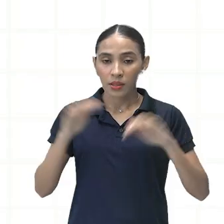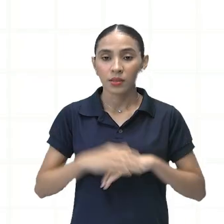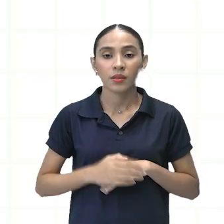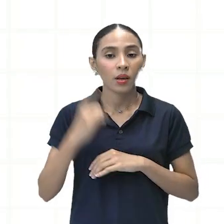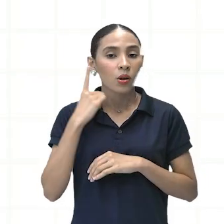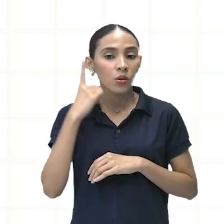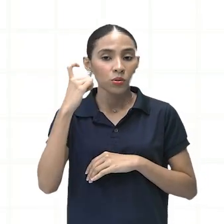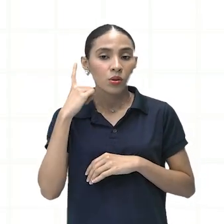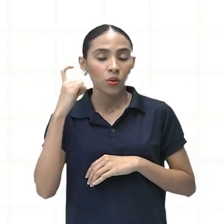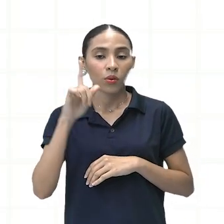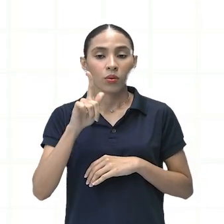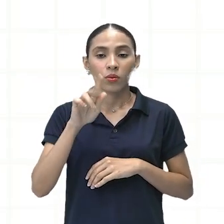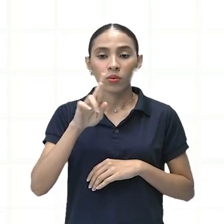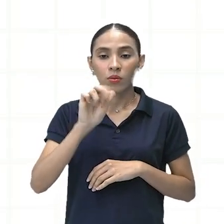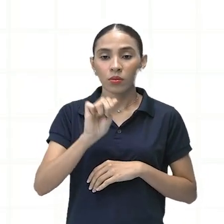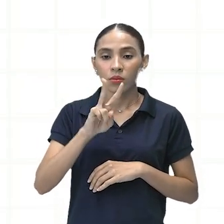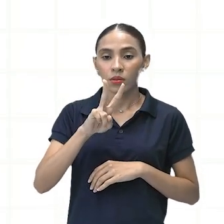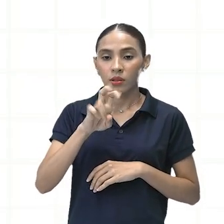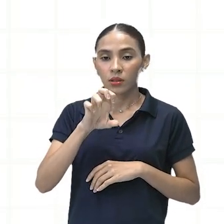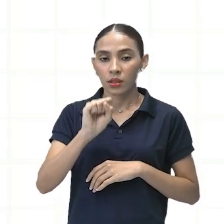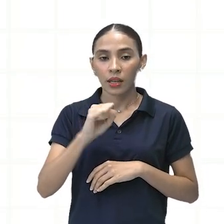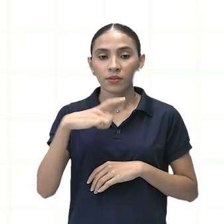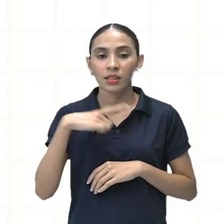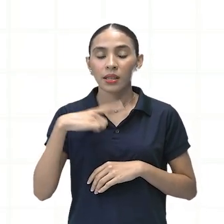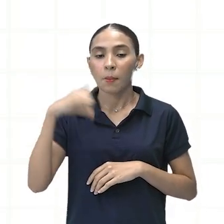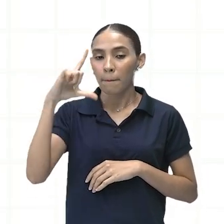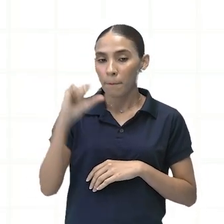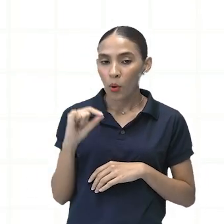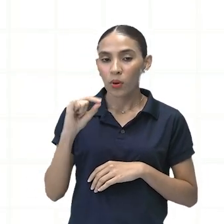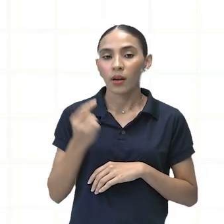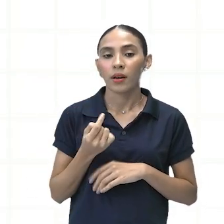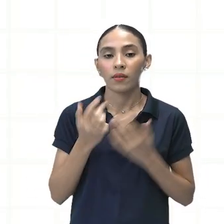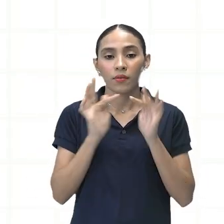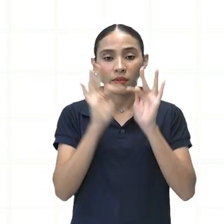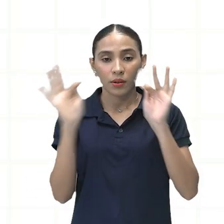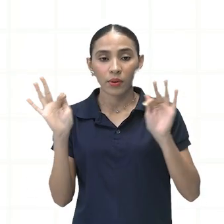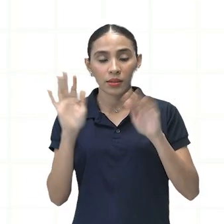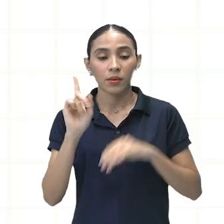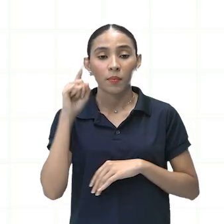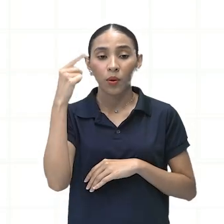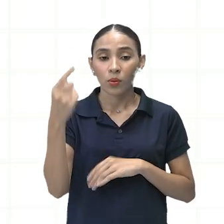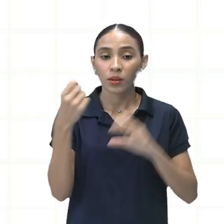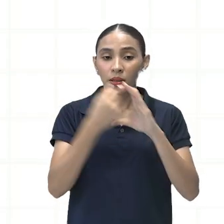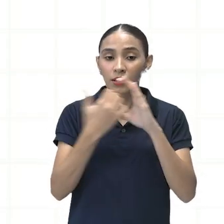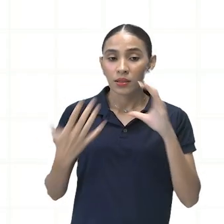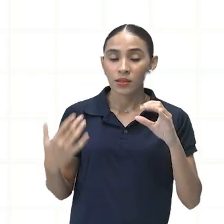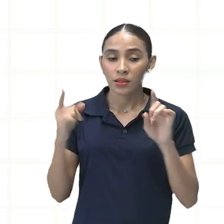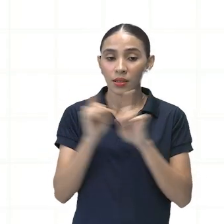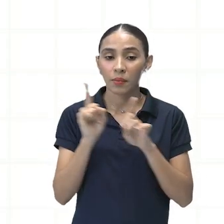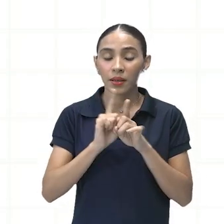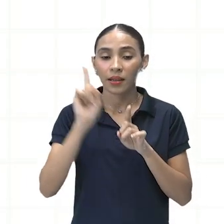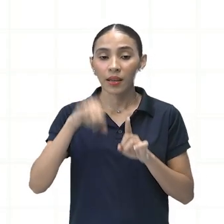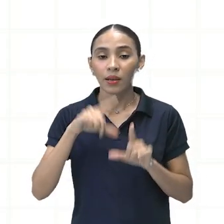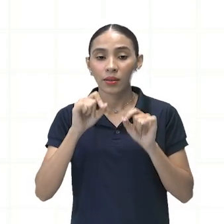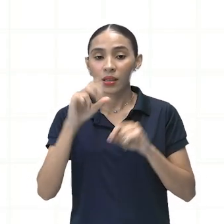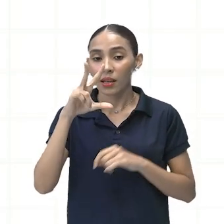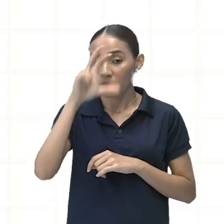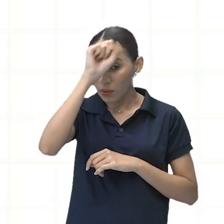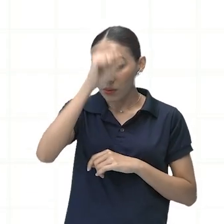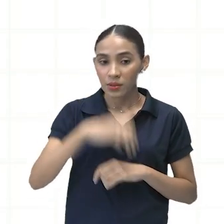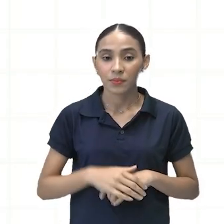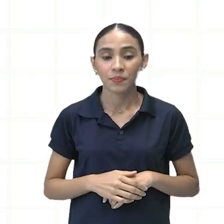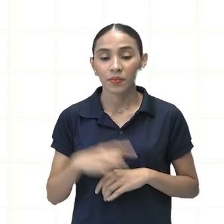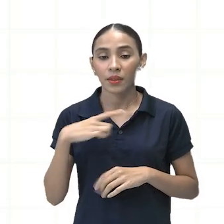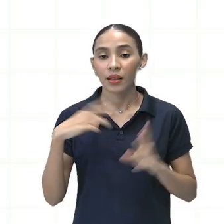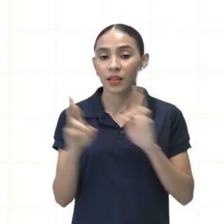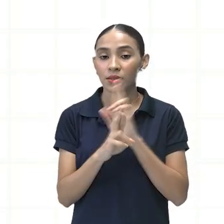sons graves são aqueles que possuem baixa frequência. Uma outra característica dos sons é justamente a intensidade,